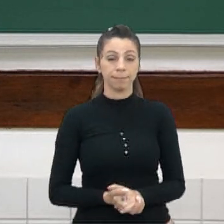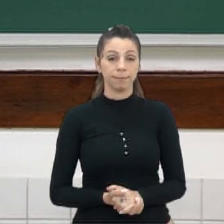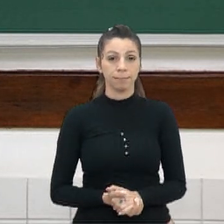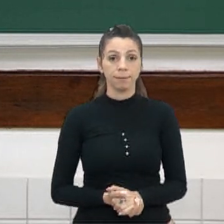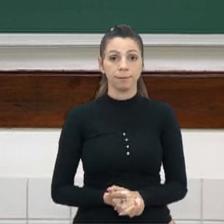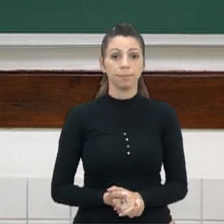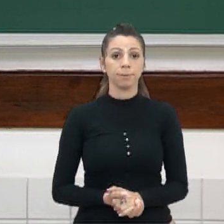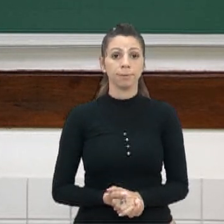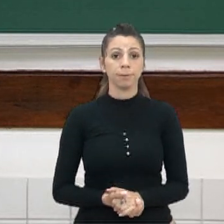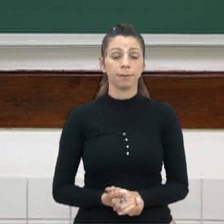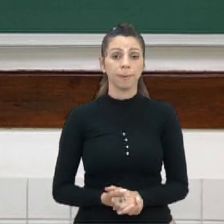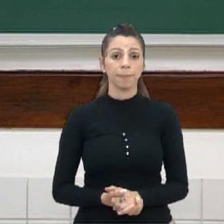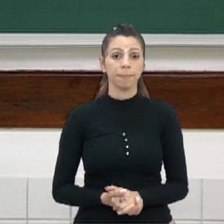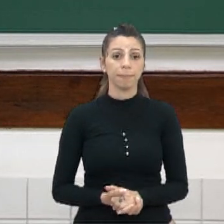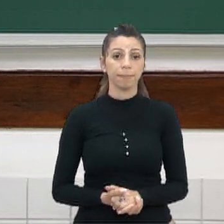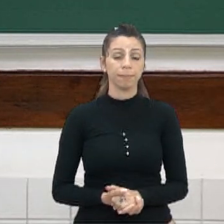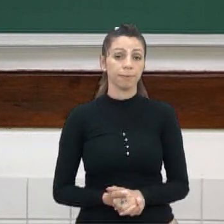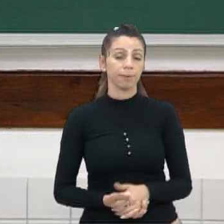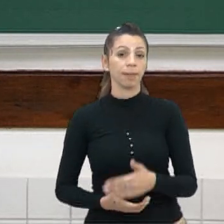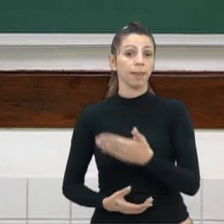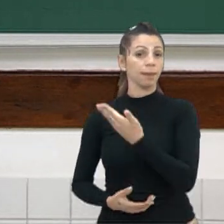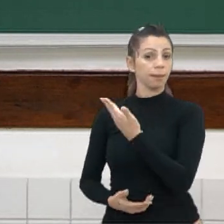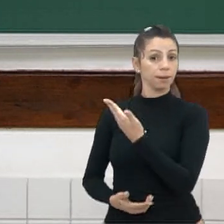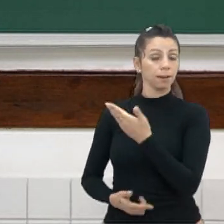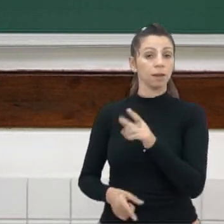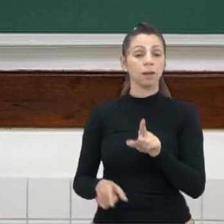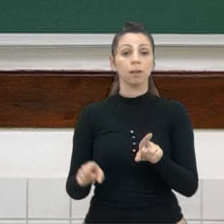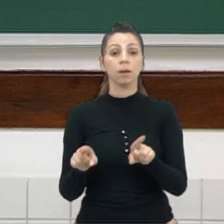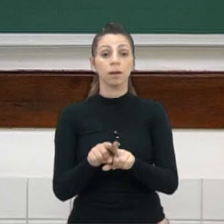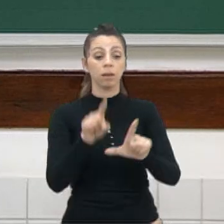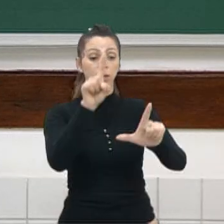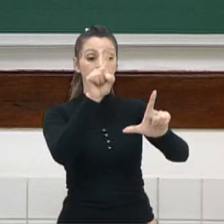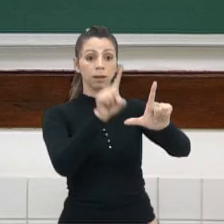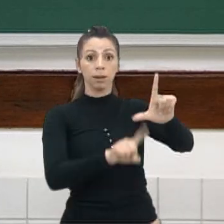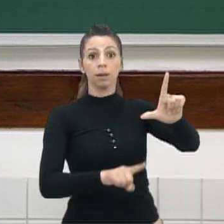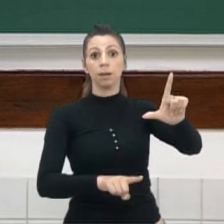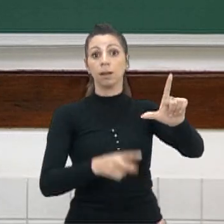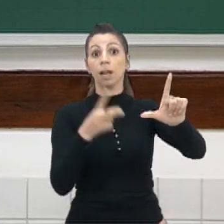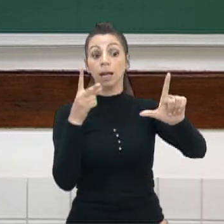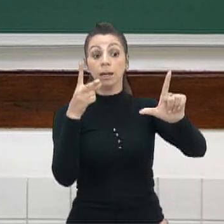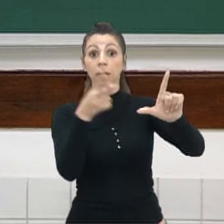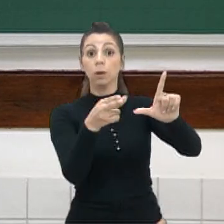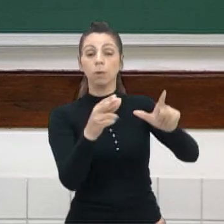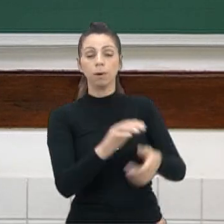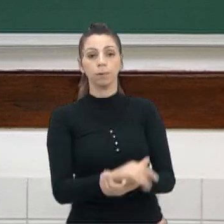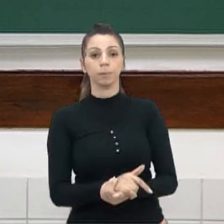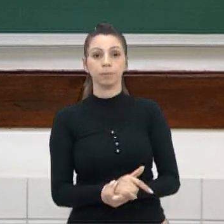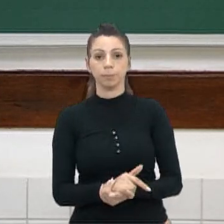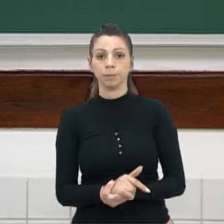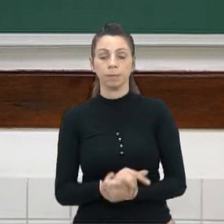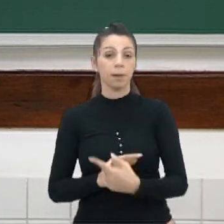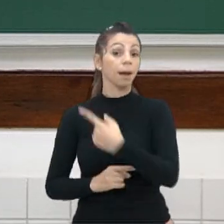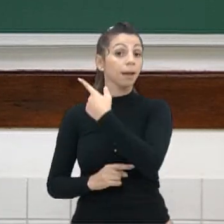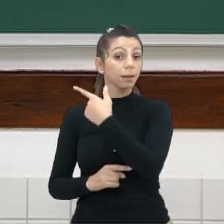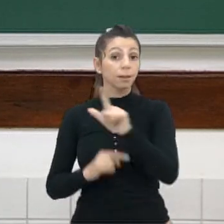Nesse caso, os dois monômios têm a mesma parte literal. Aí eu consegui juntar. No outro caso, não.